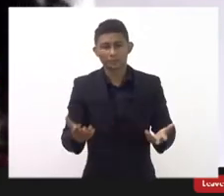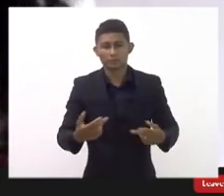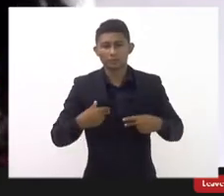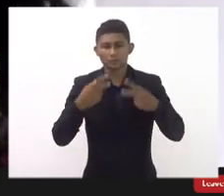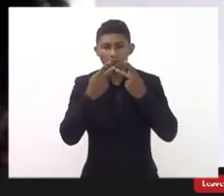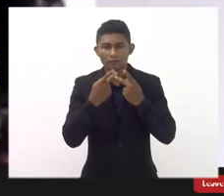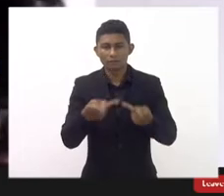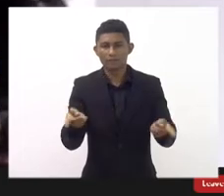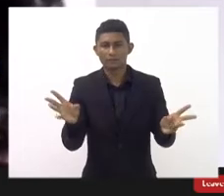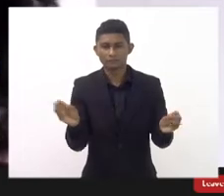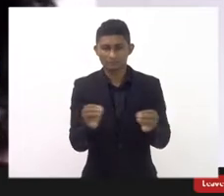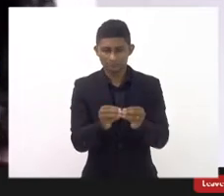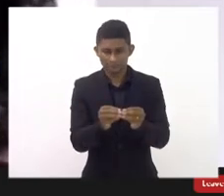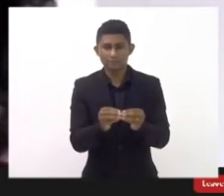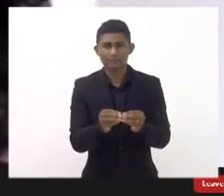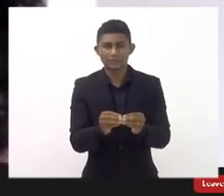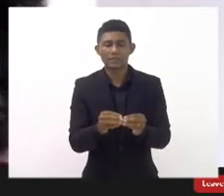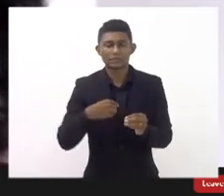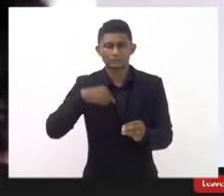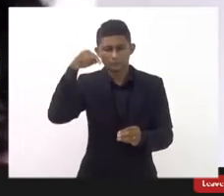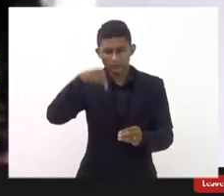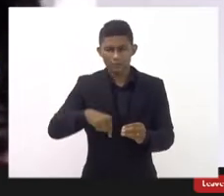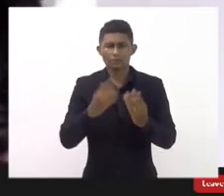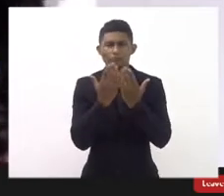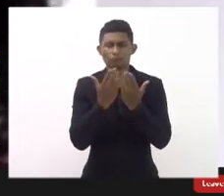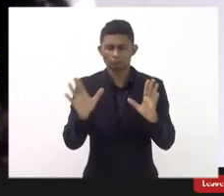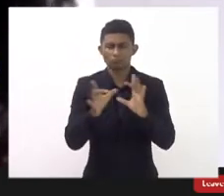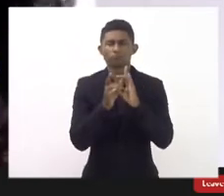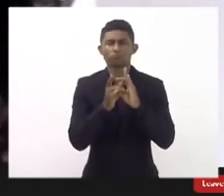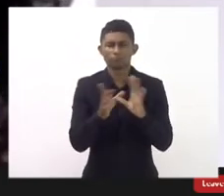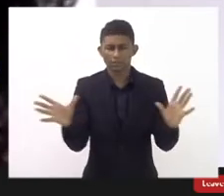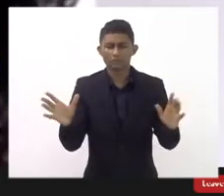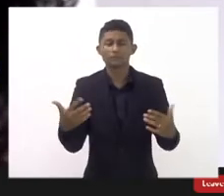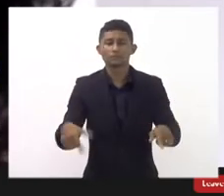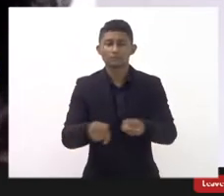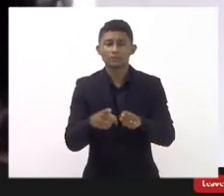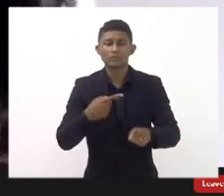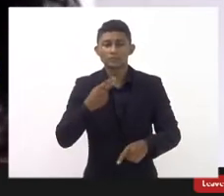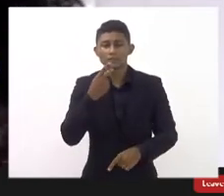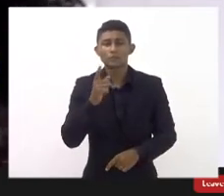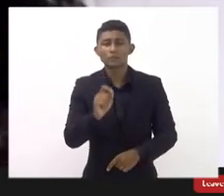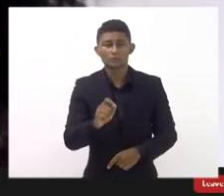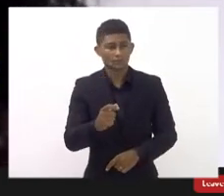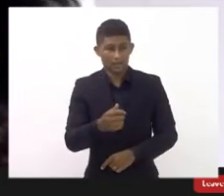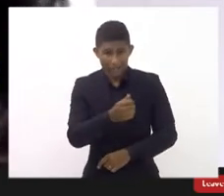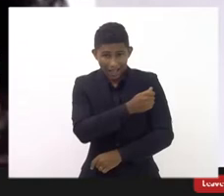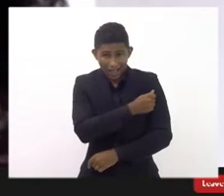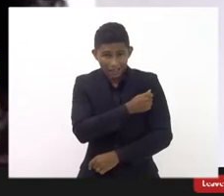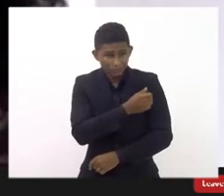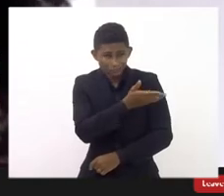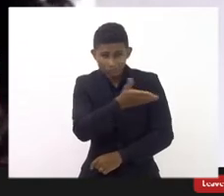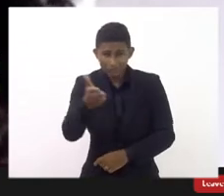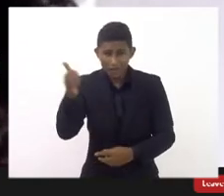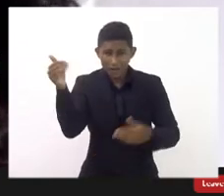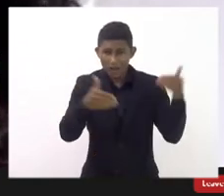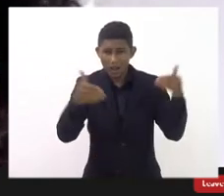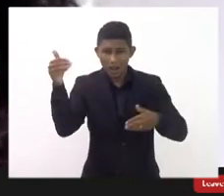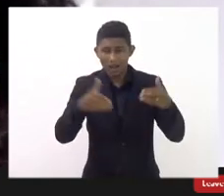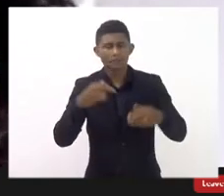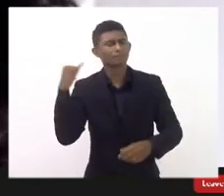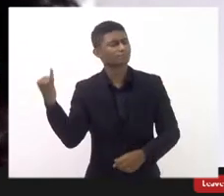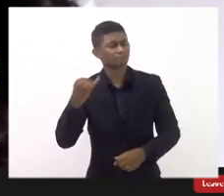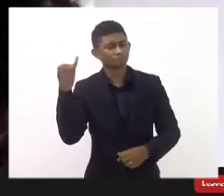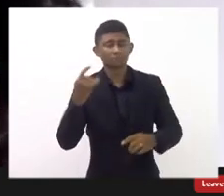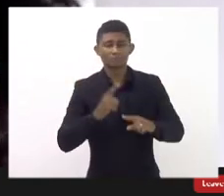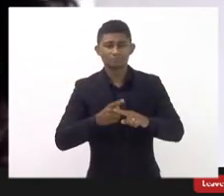dar para a minha fala. Fico disponível, quero dizer também como é importante ter a presença dos estudantes aqui, porque é também um segmento